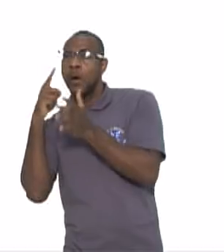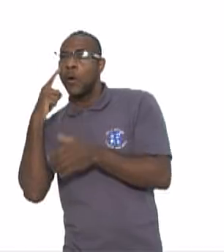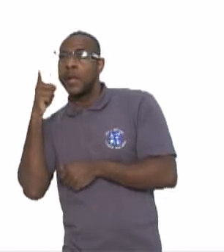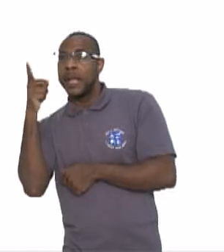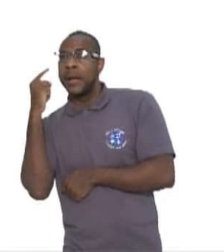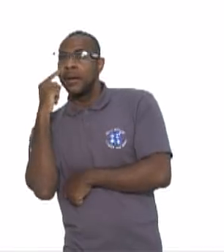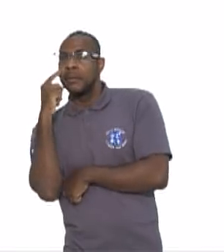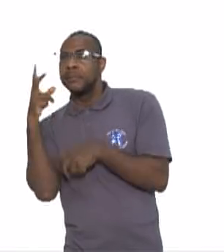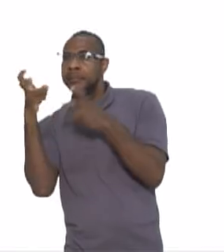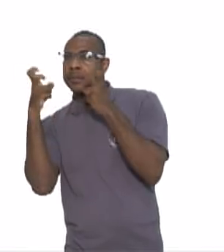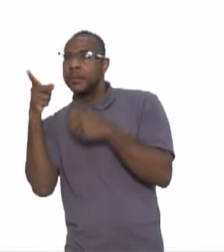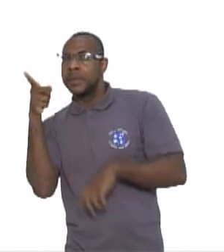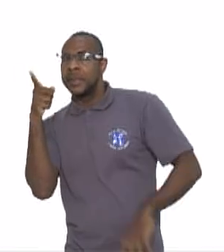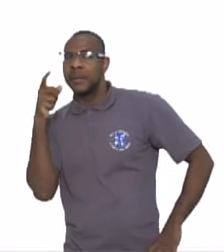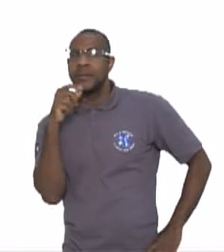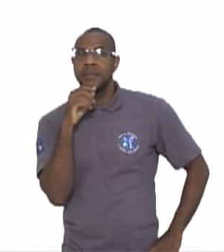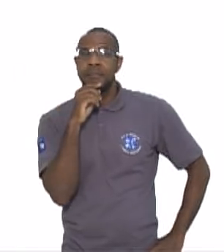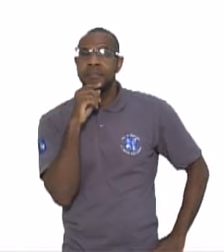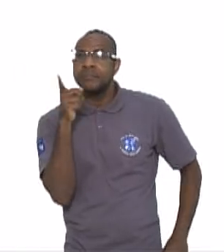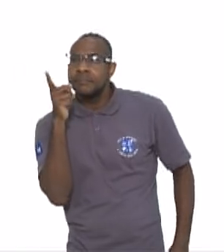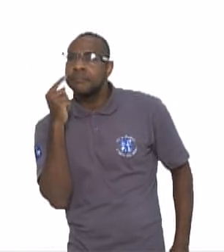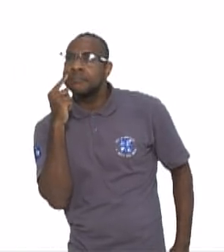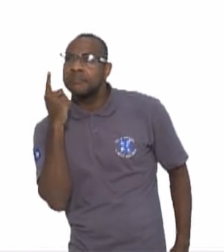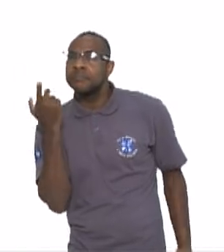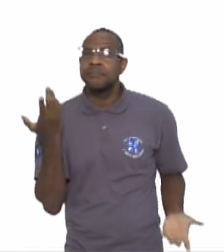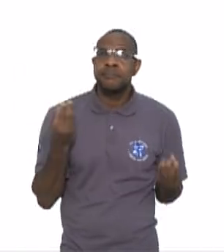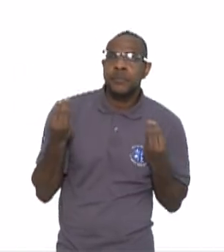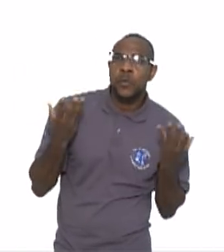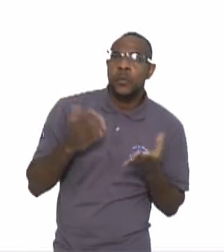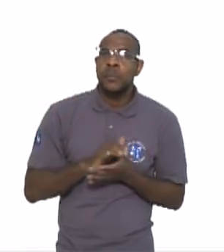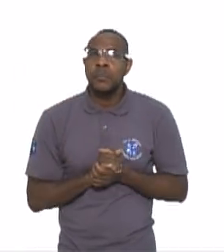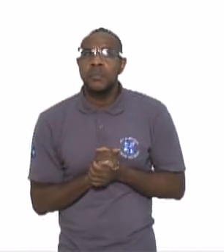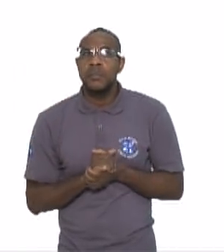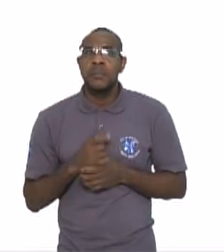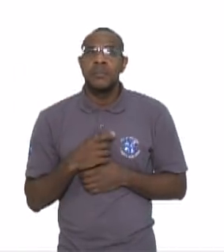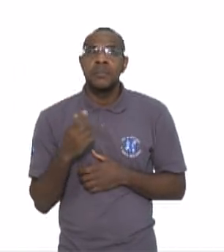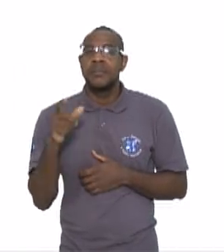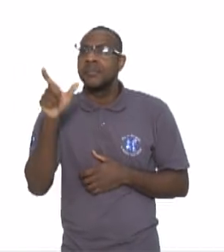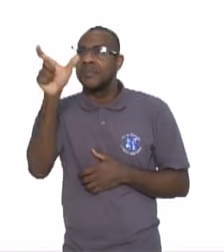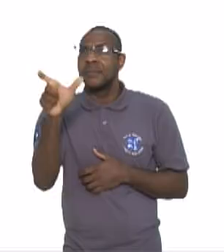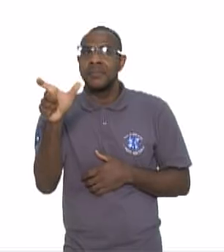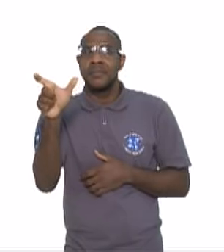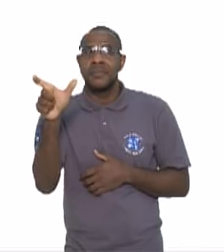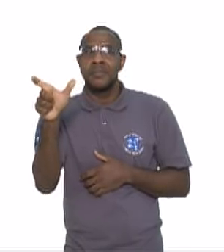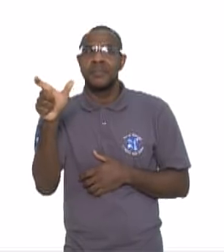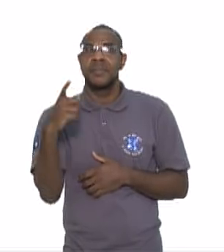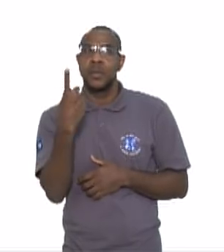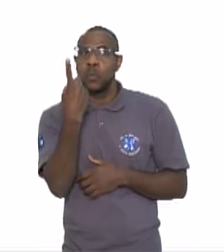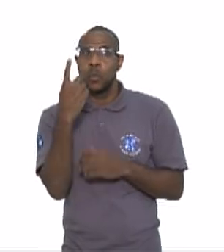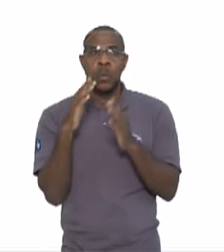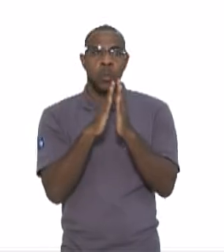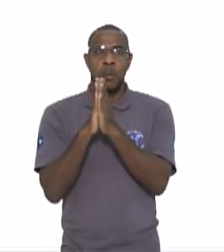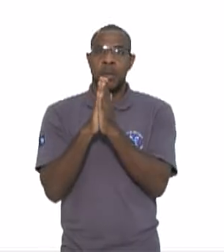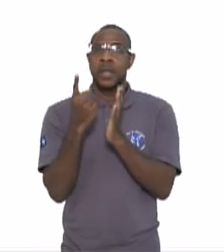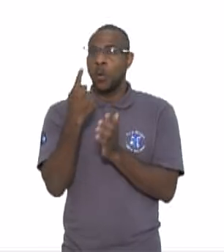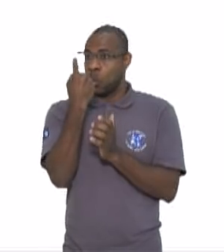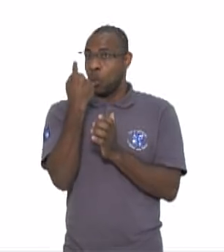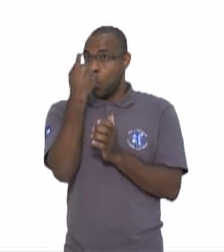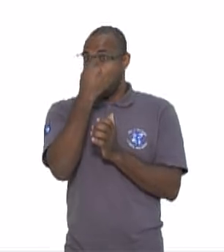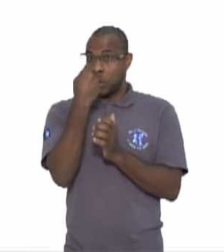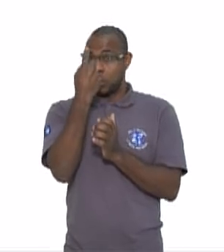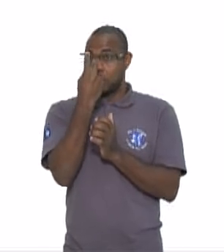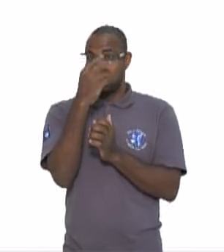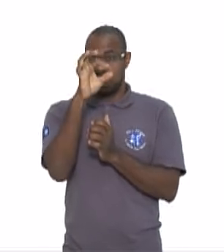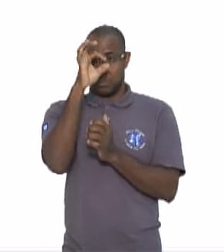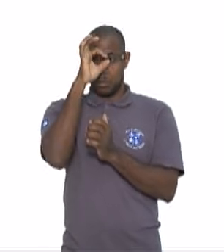sempre ligado à minha percepção. Então ali numa das imagens a gente vê apenas um boneco e ele tem um olho só.